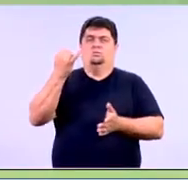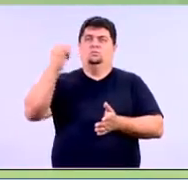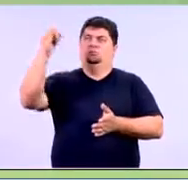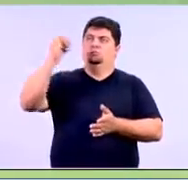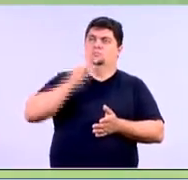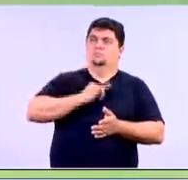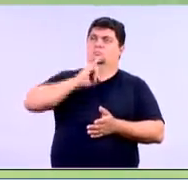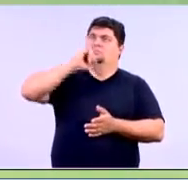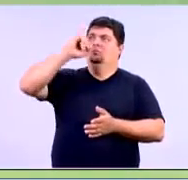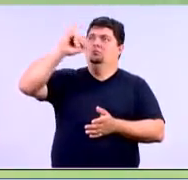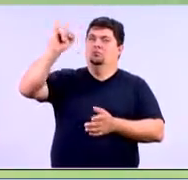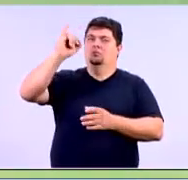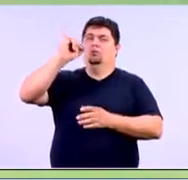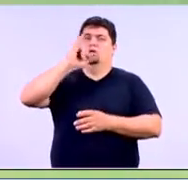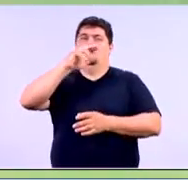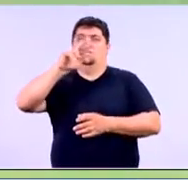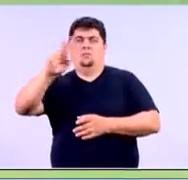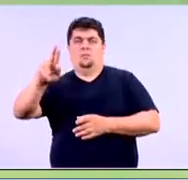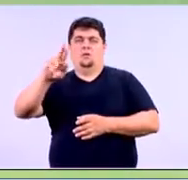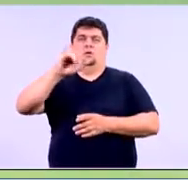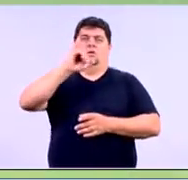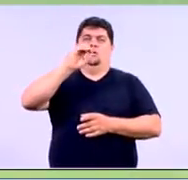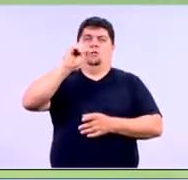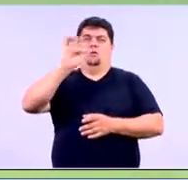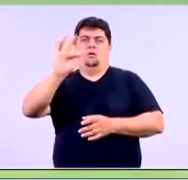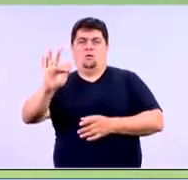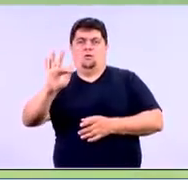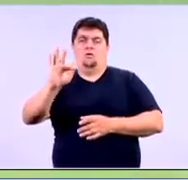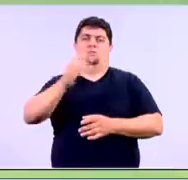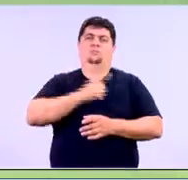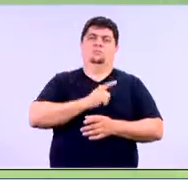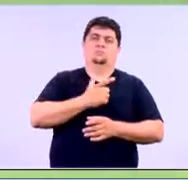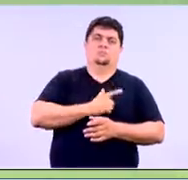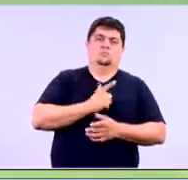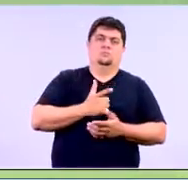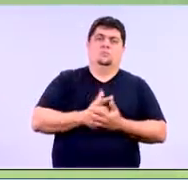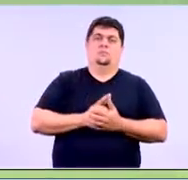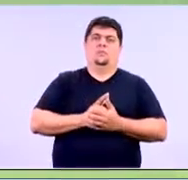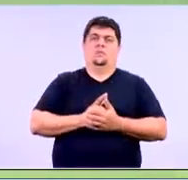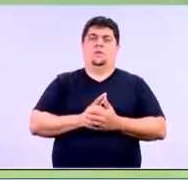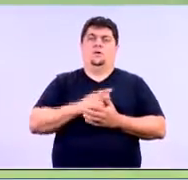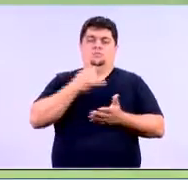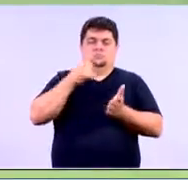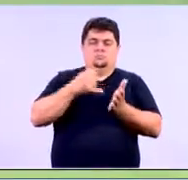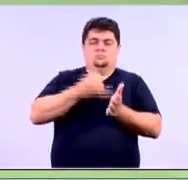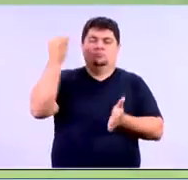importação, exportação, imposto de renda, IOF, que são impostos